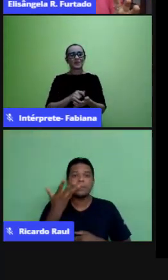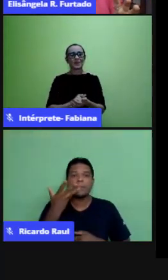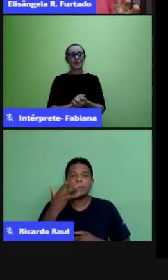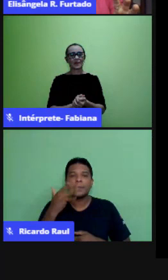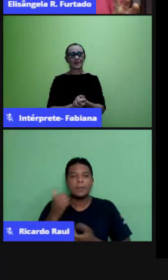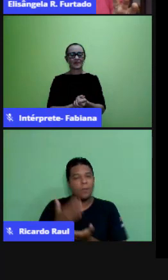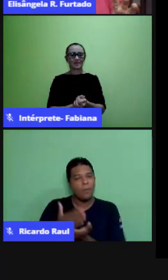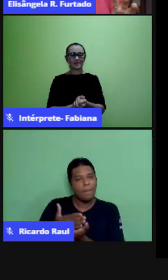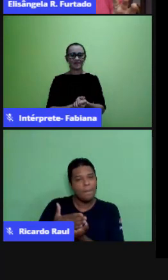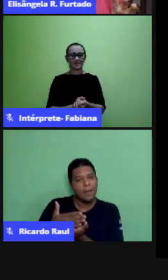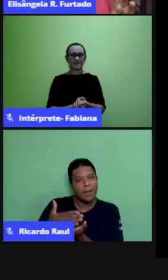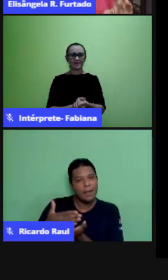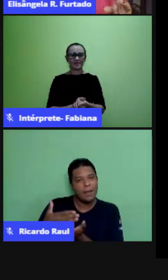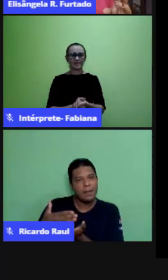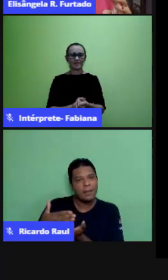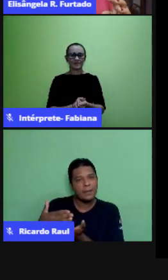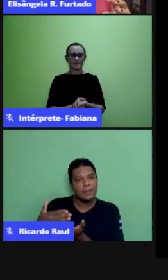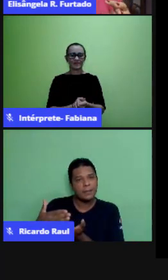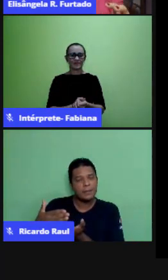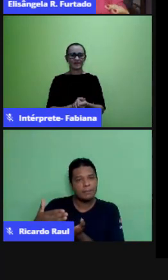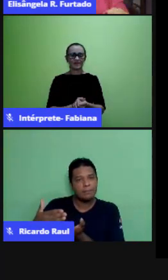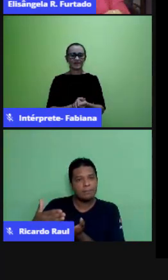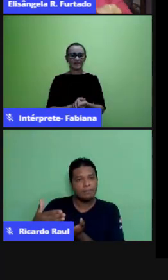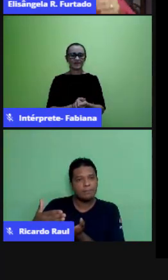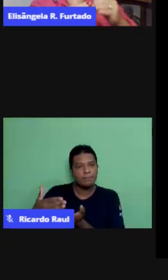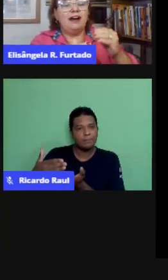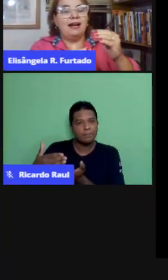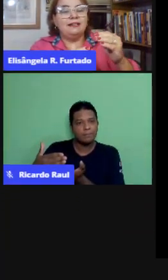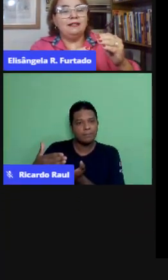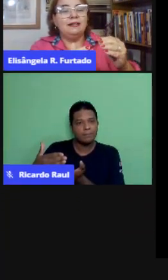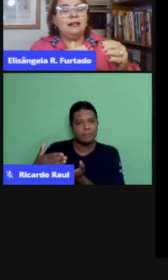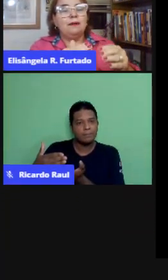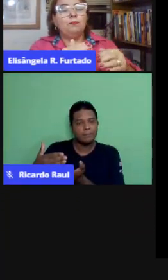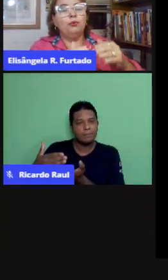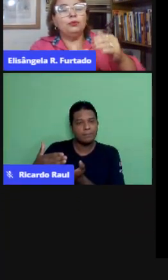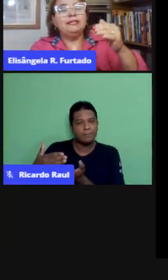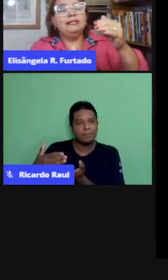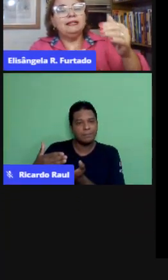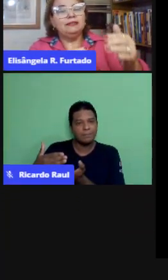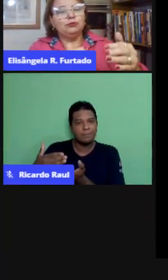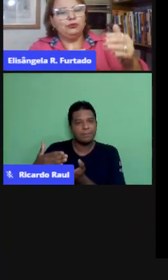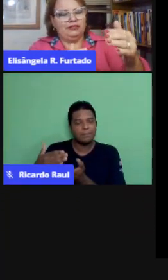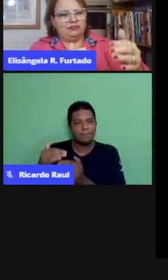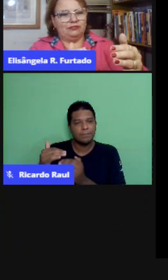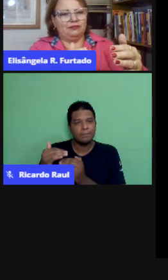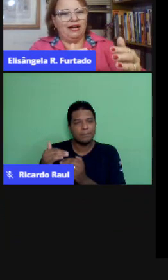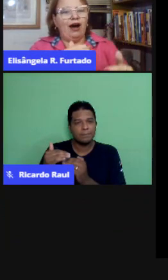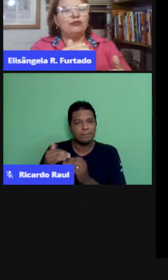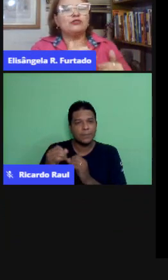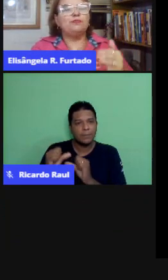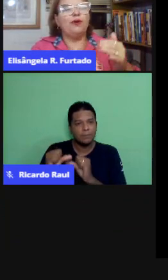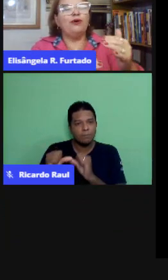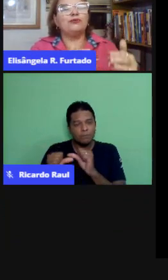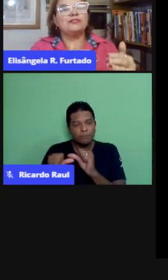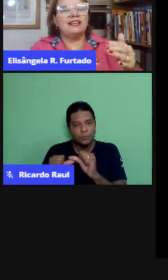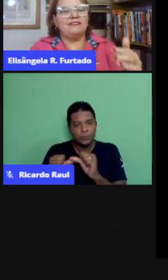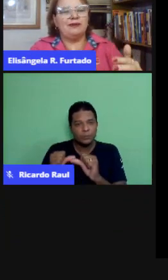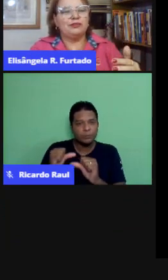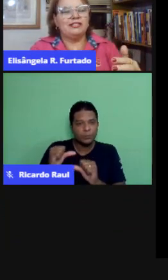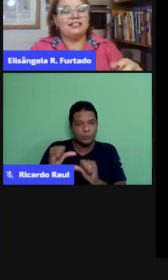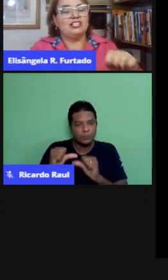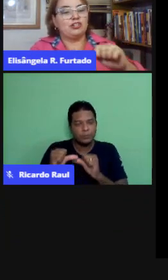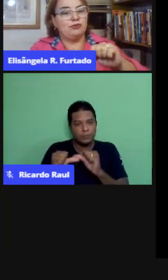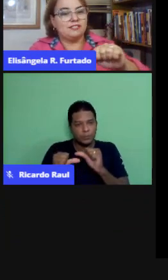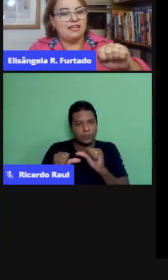começa e ela vai mudando isso. Aos poucos ela